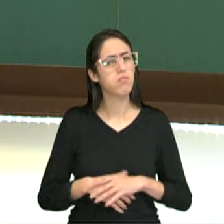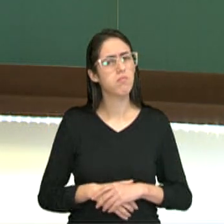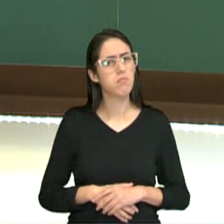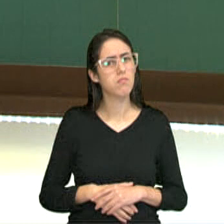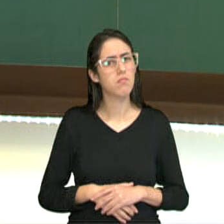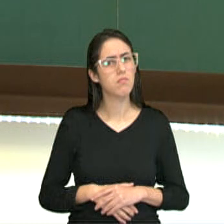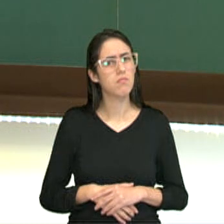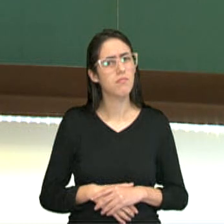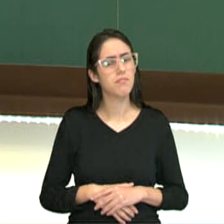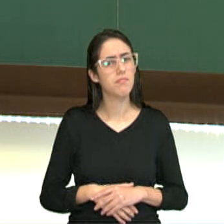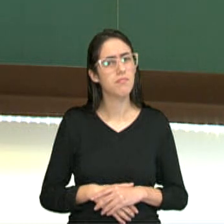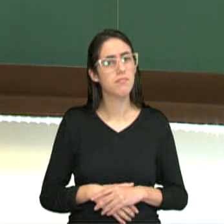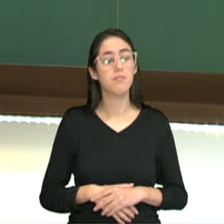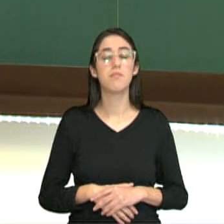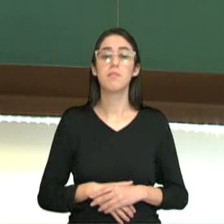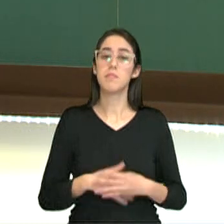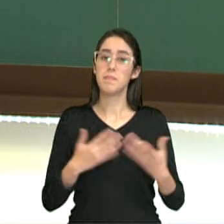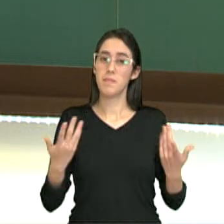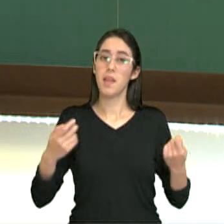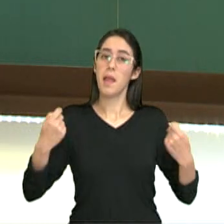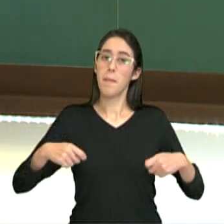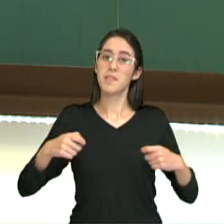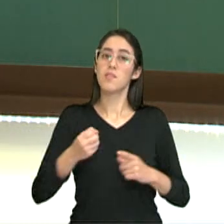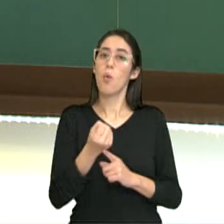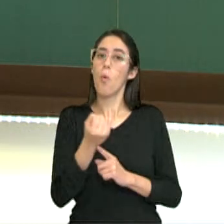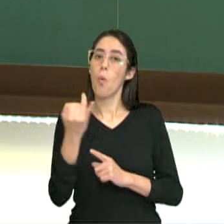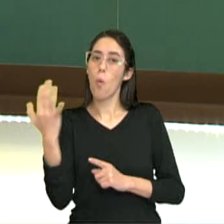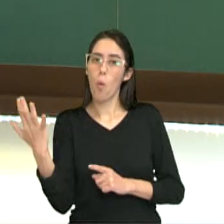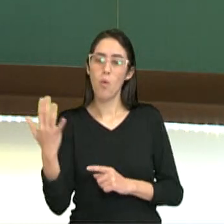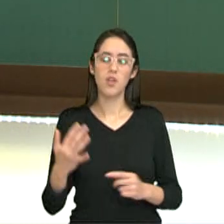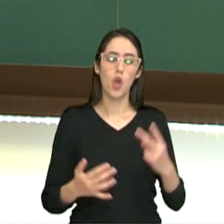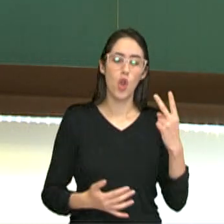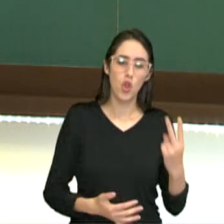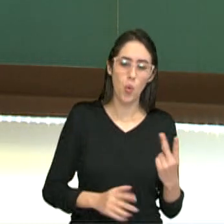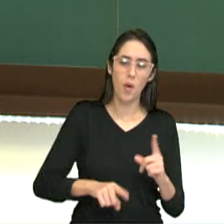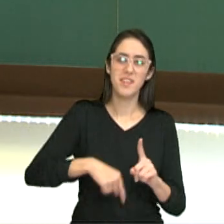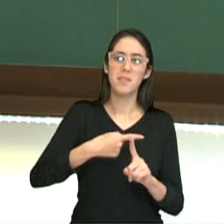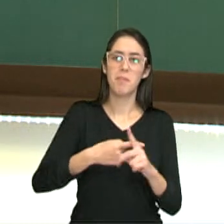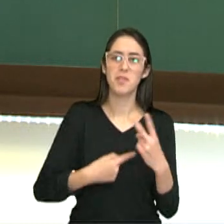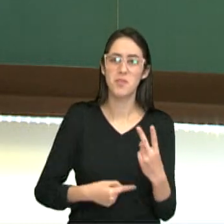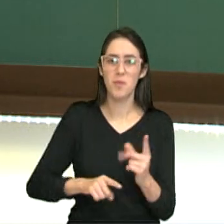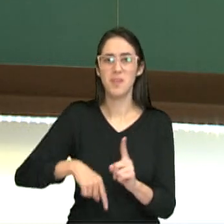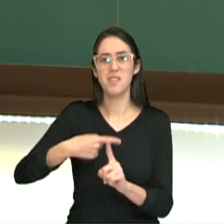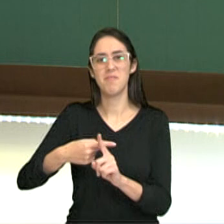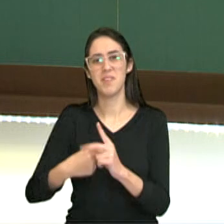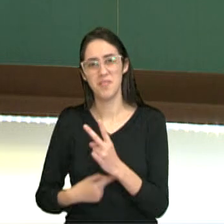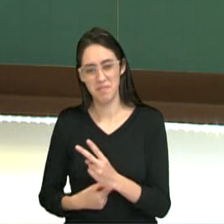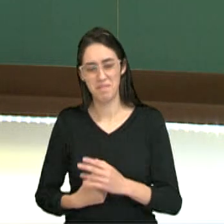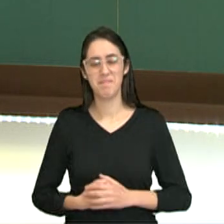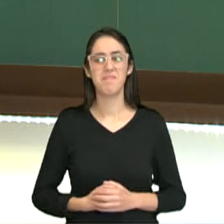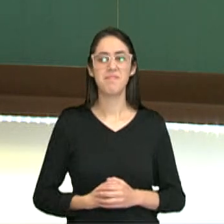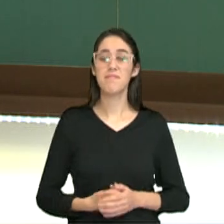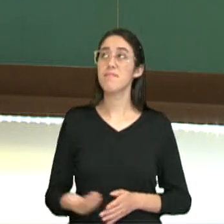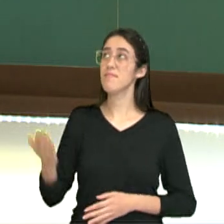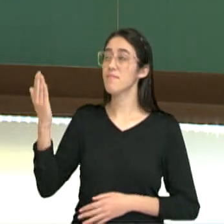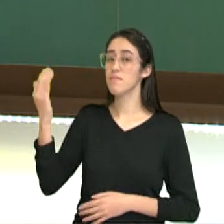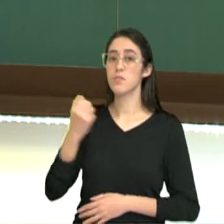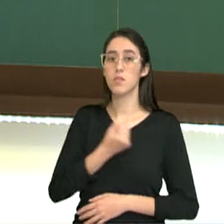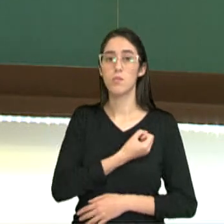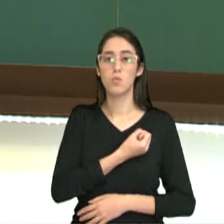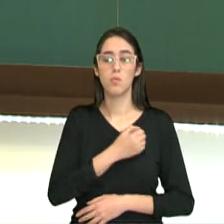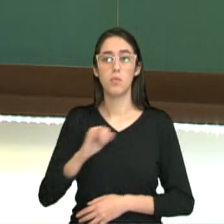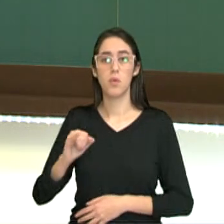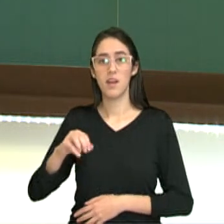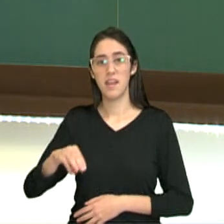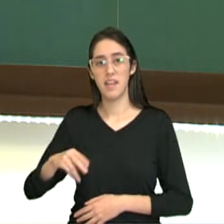Ou seja, eu teria que contar os números de 2 em 2, tá bom? Na sequência dos números ímpares,